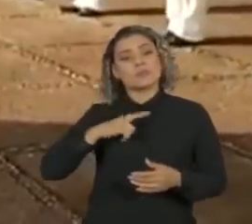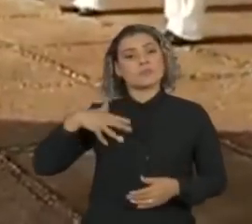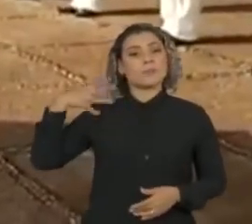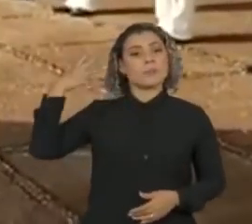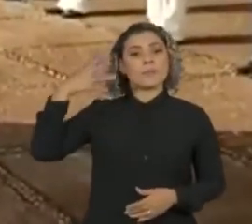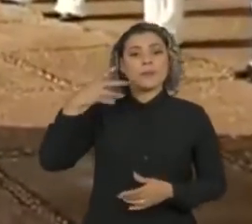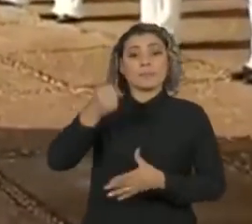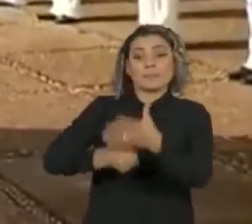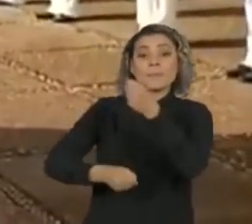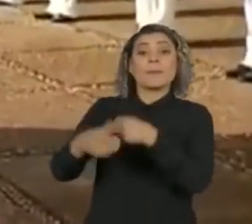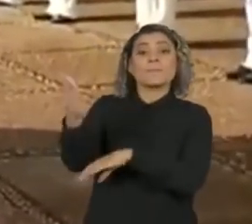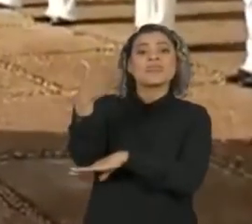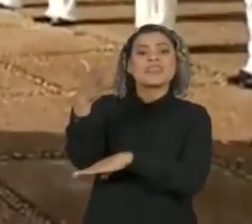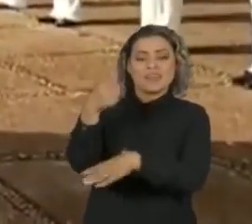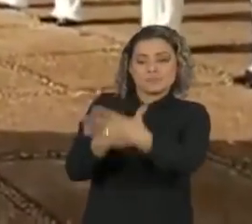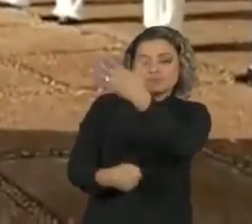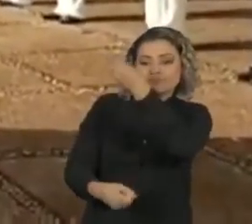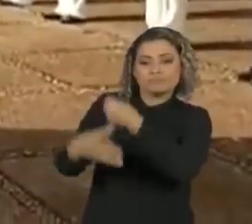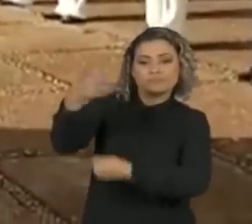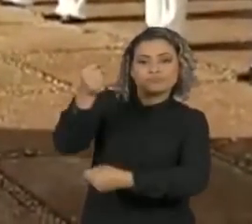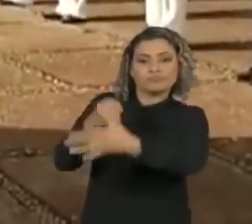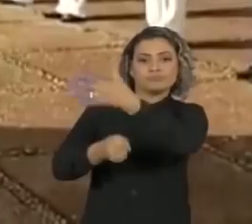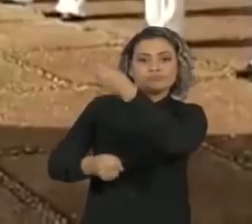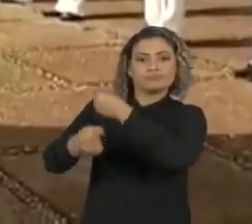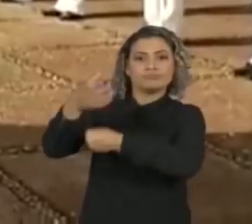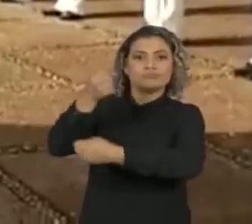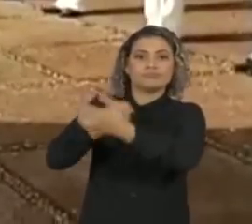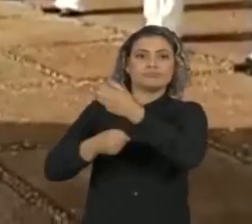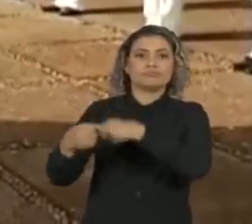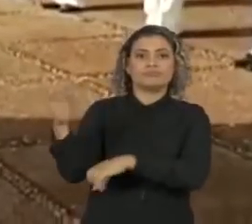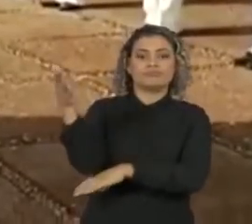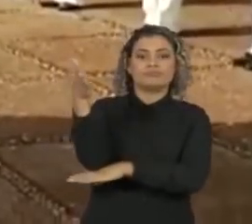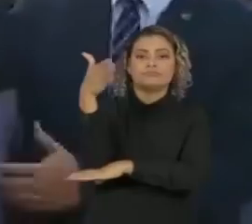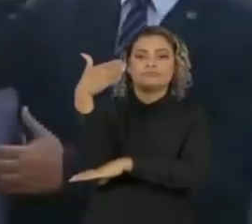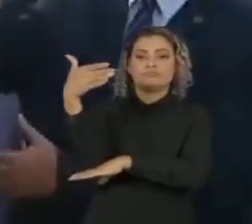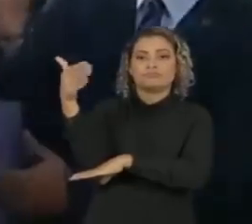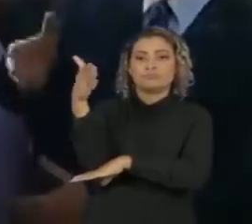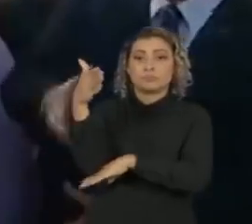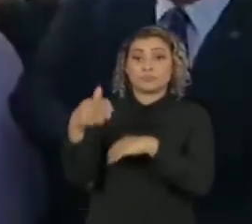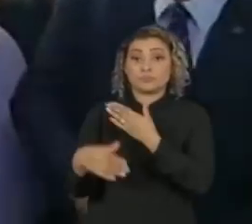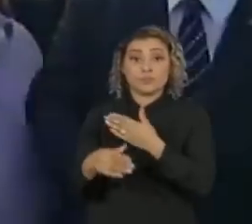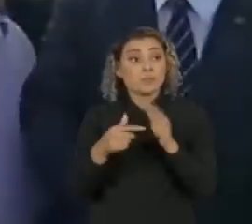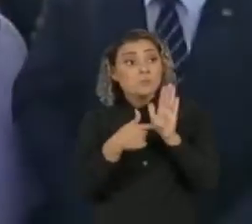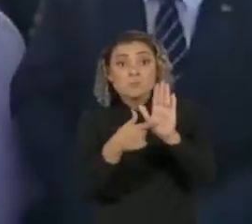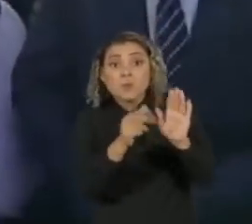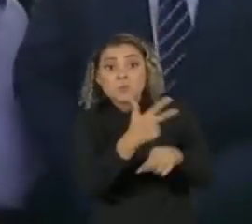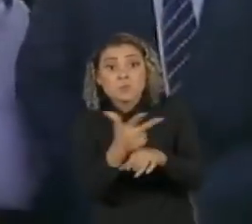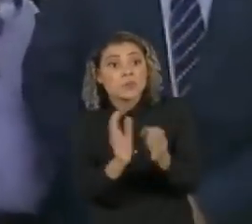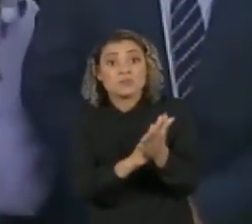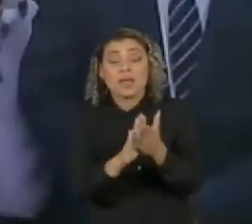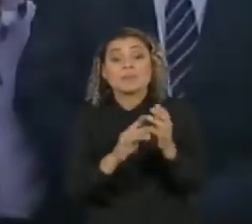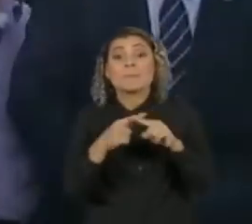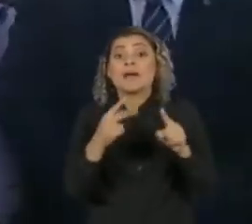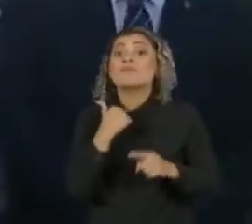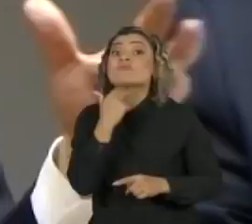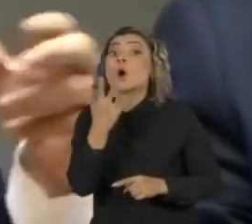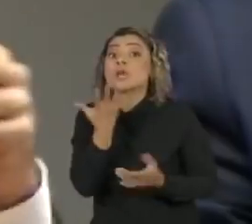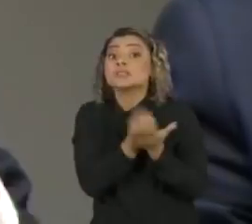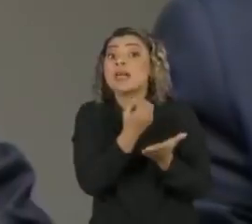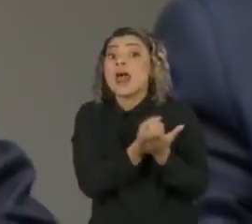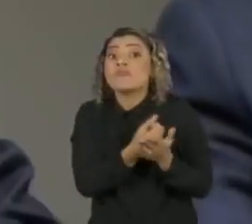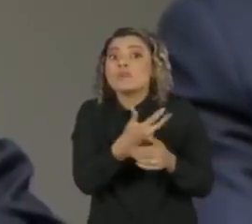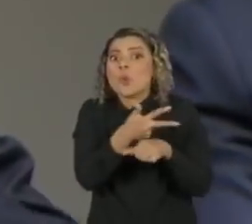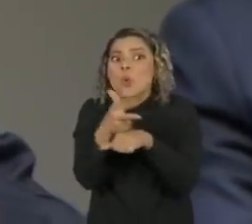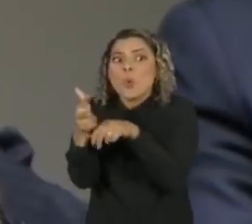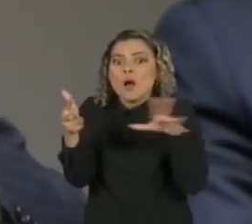cerimônia de troca da bandeira, na terça-feira, no Palácio da Alvorada. Heleno não aparece na imagem, mas conversava com o